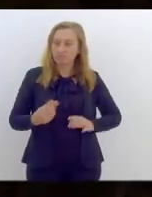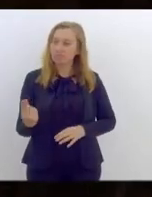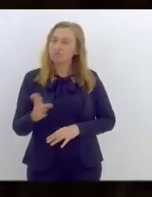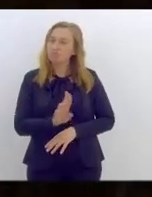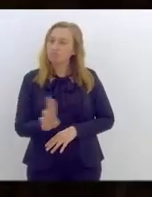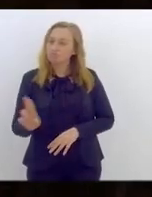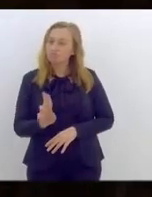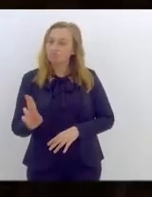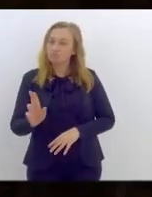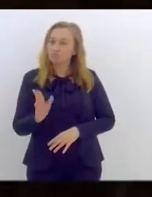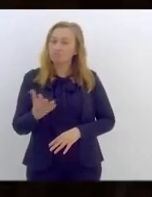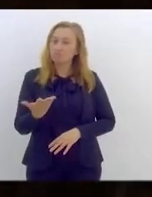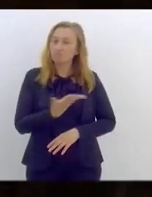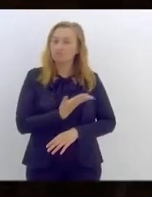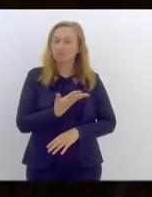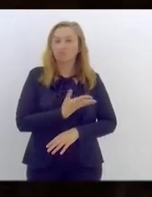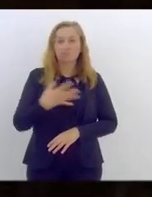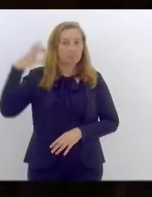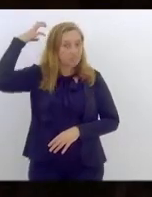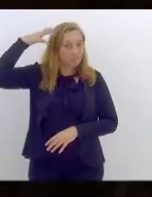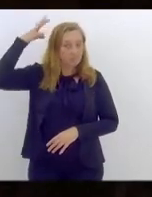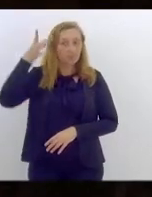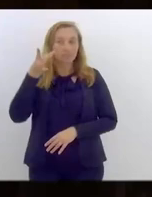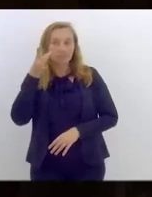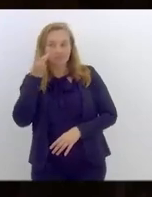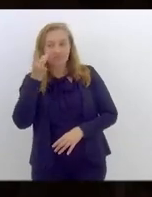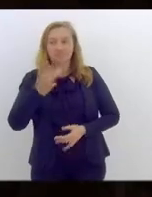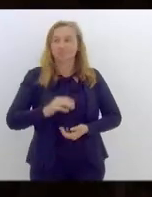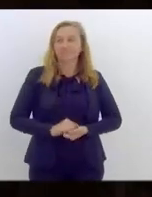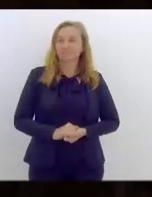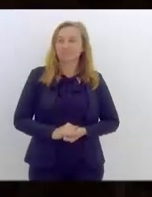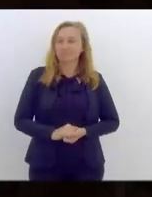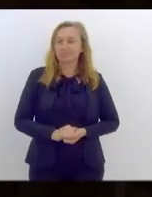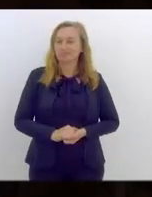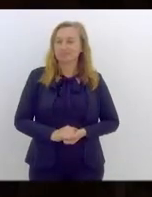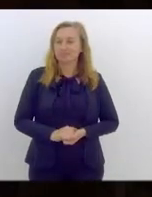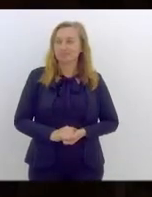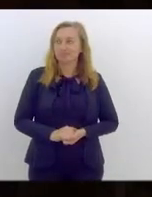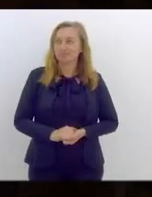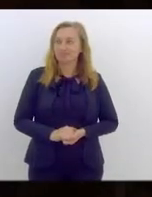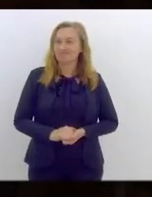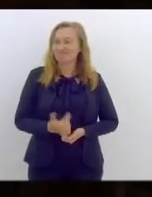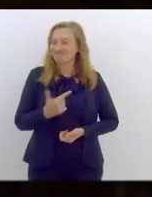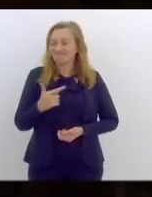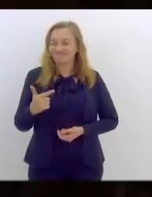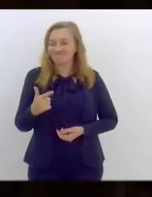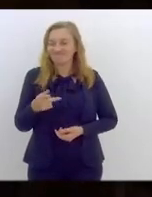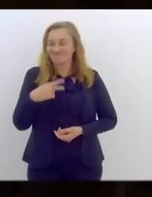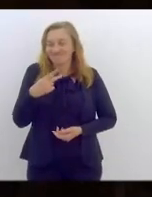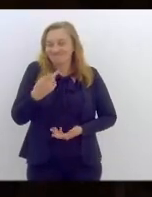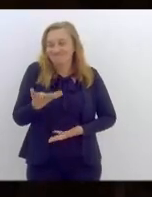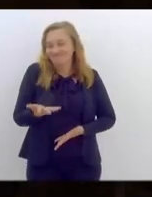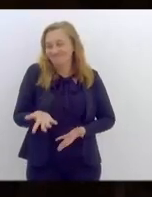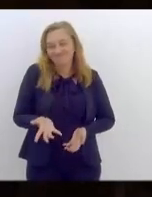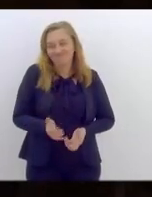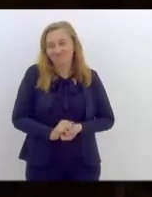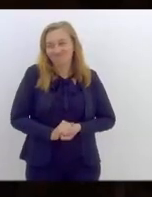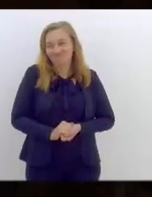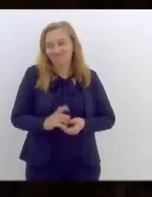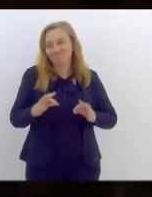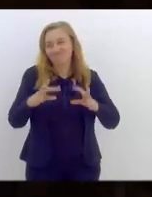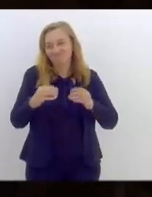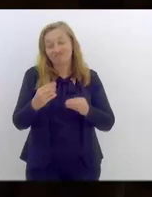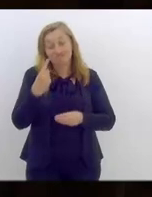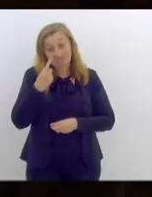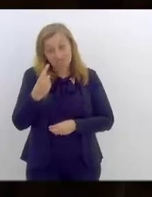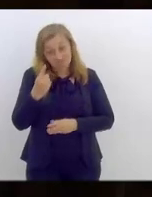nossa querida Marielle presente. Ela é... E eu não tenho mais palavras para dizer, porque tudo que nós